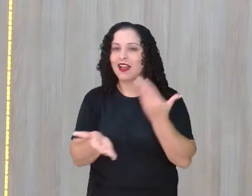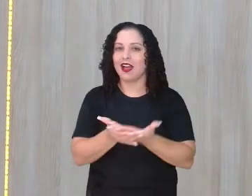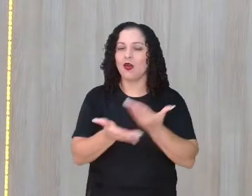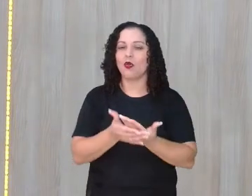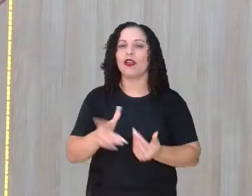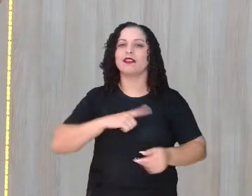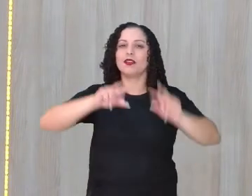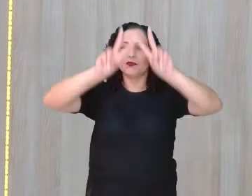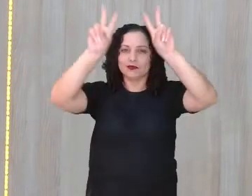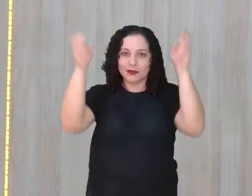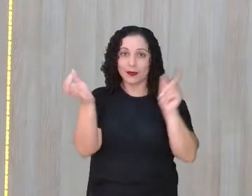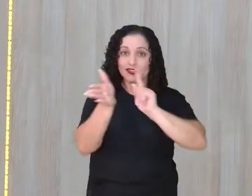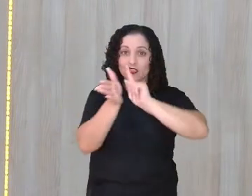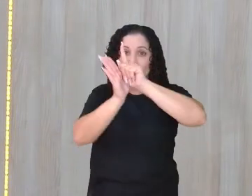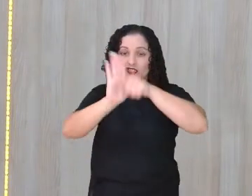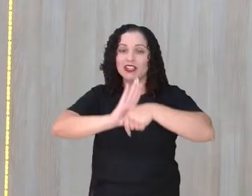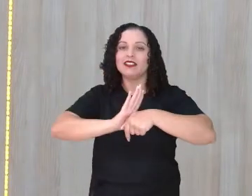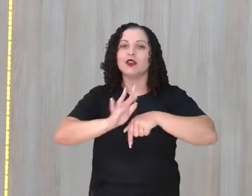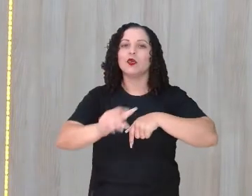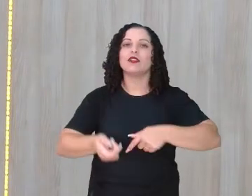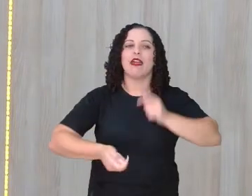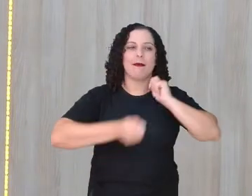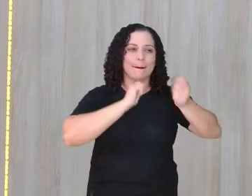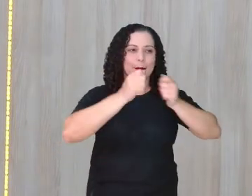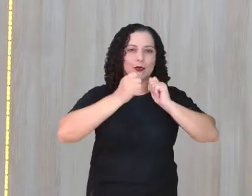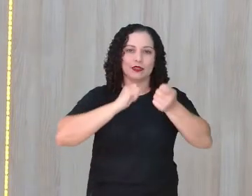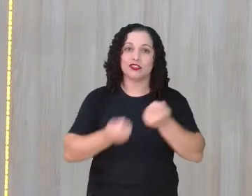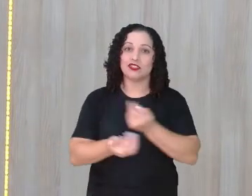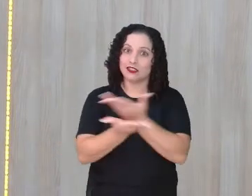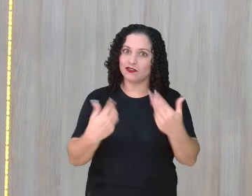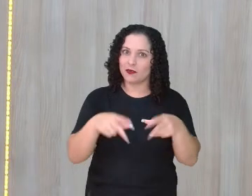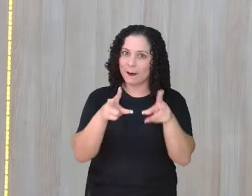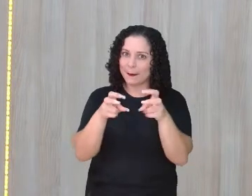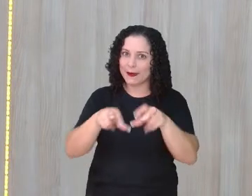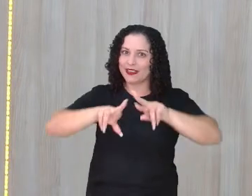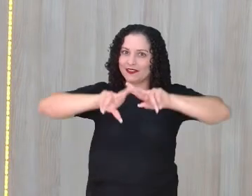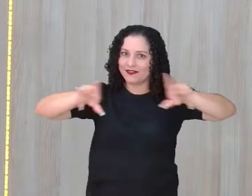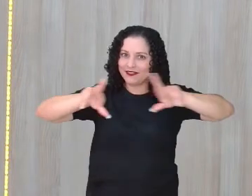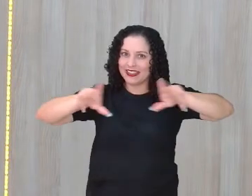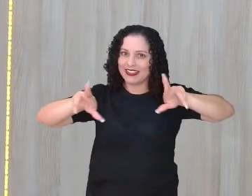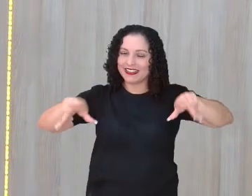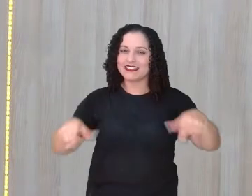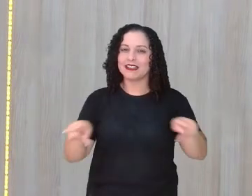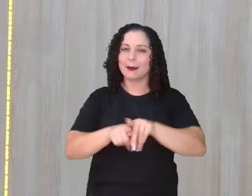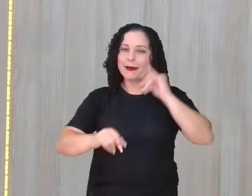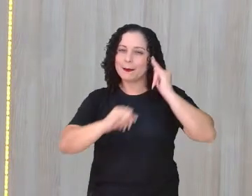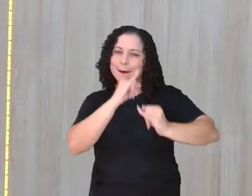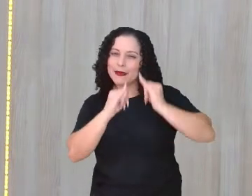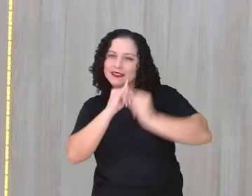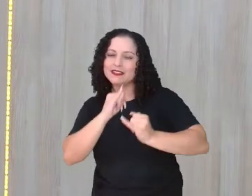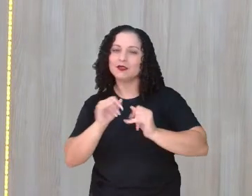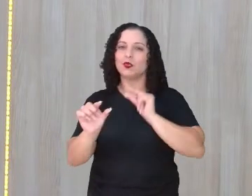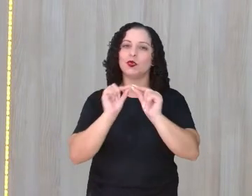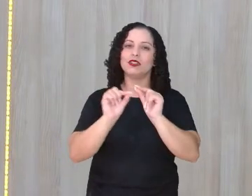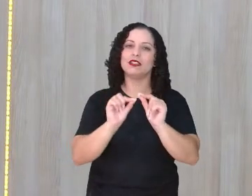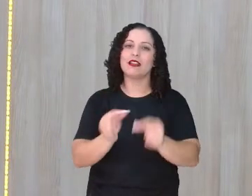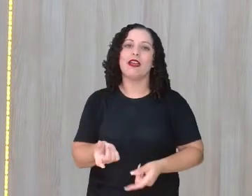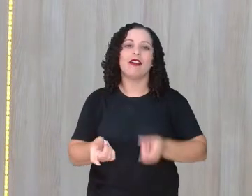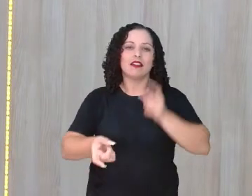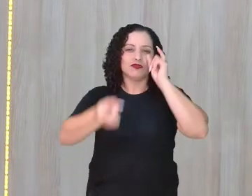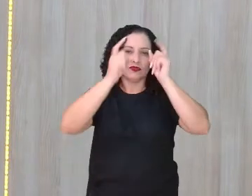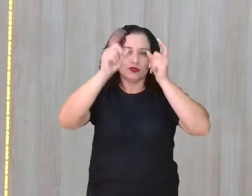trazer um outro gênero que é reportagem e vocês vão perceber a diferença e as semelhanças e a gente vai continuar a nossa